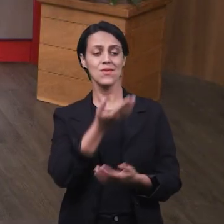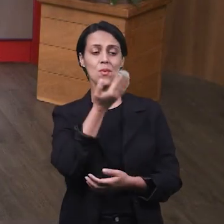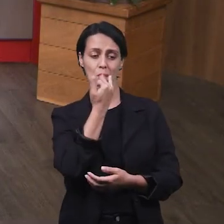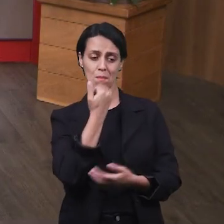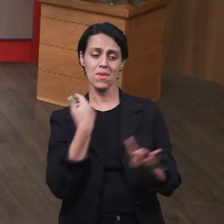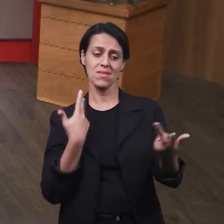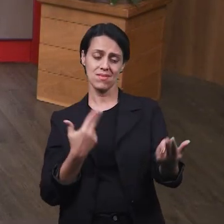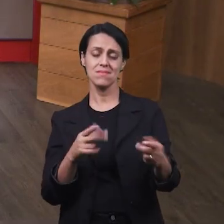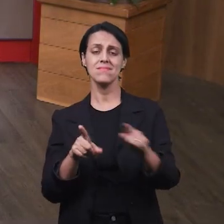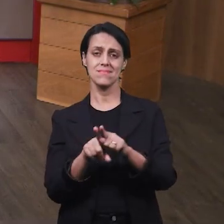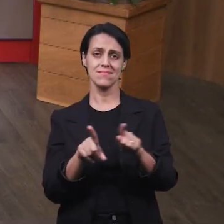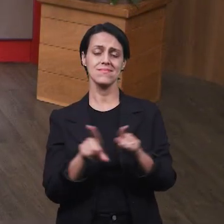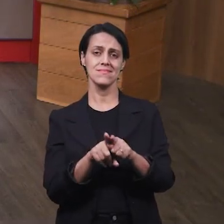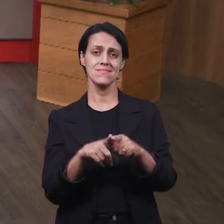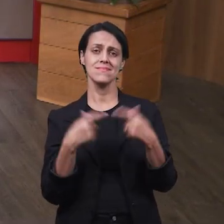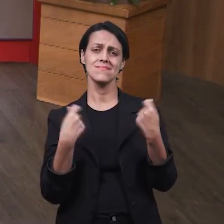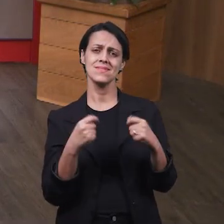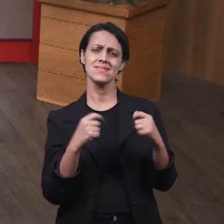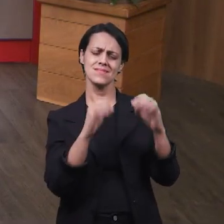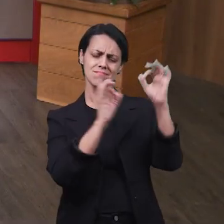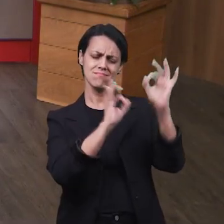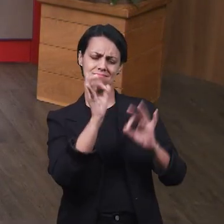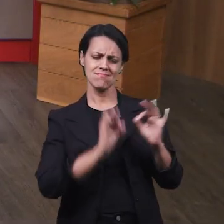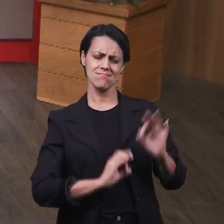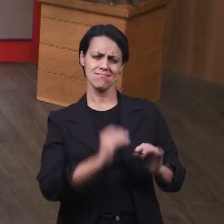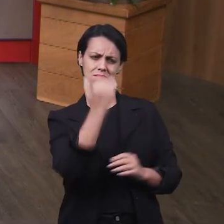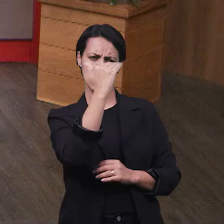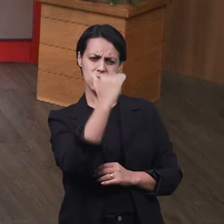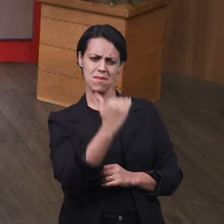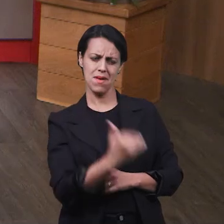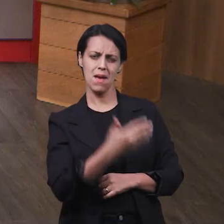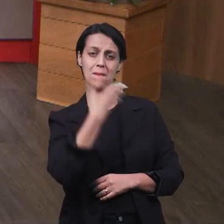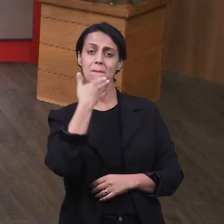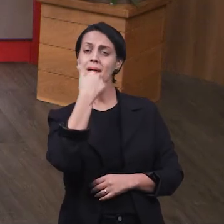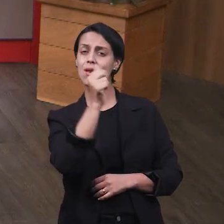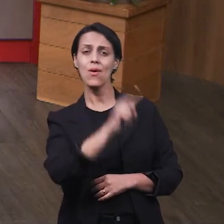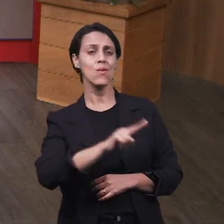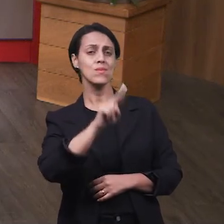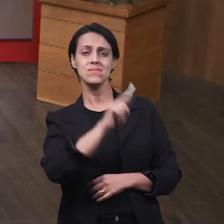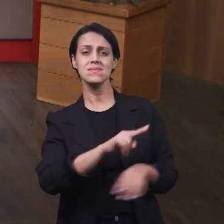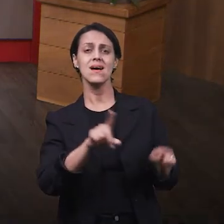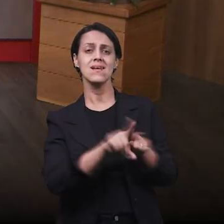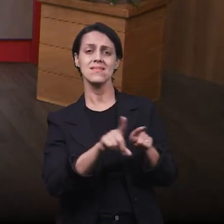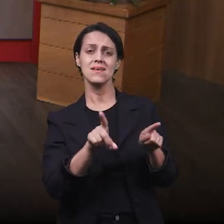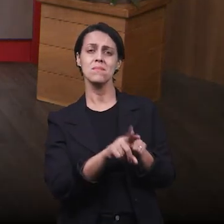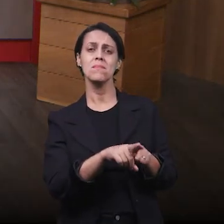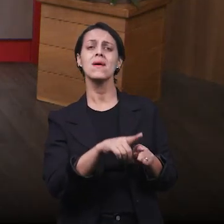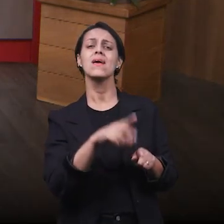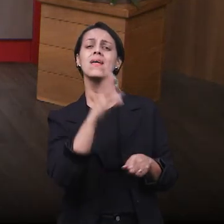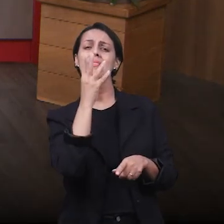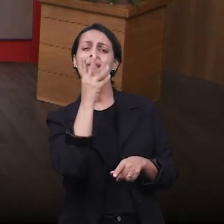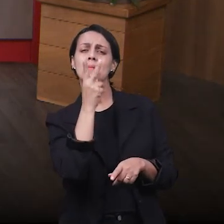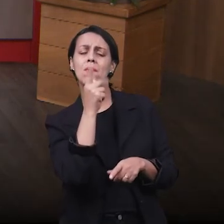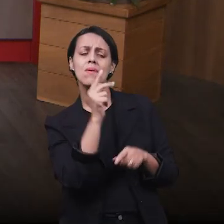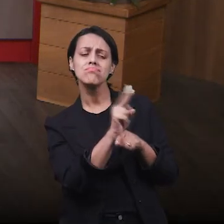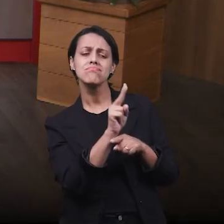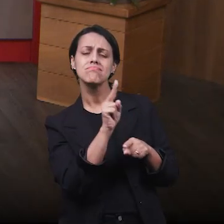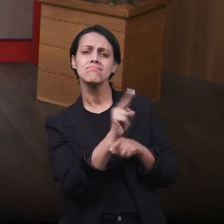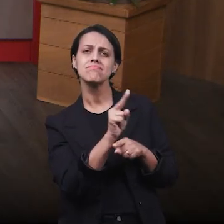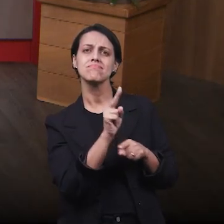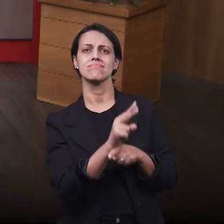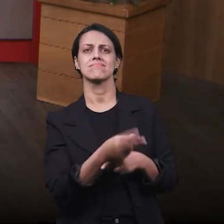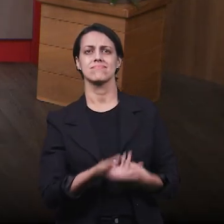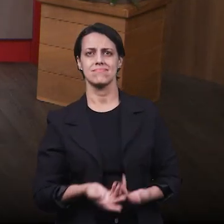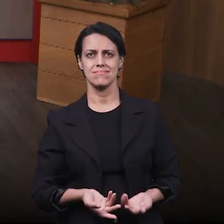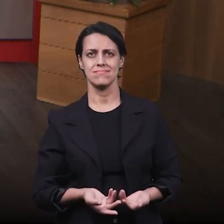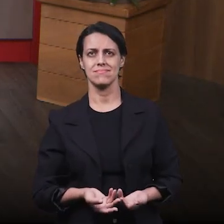alimentos, Quanto mais organizado, melhor para utilizar e maior a duração terá de